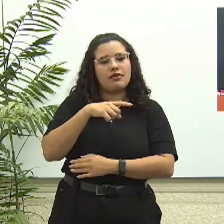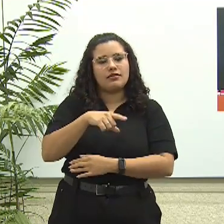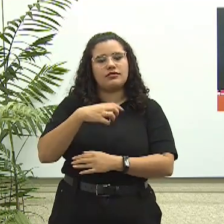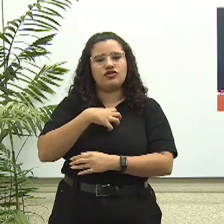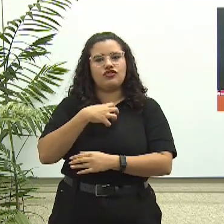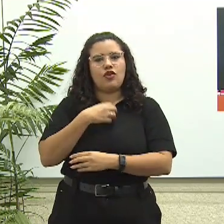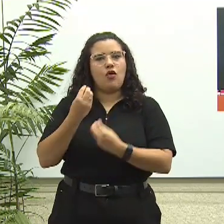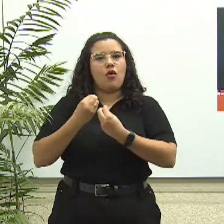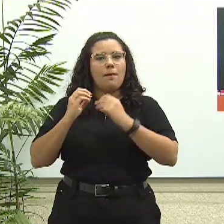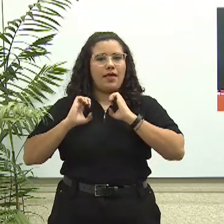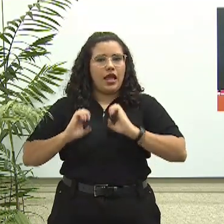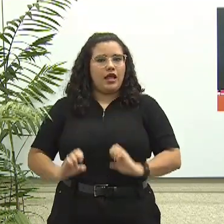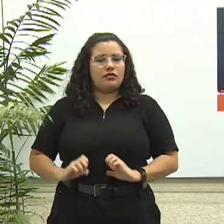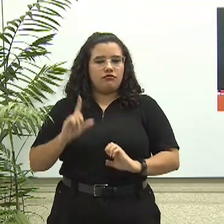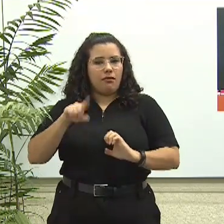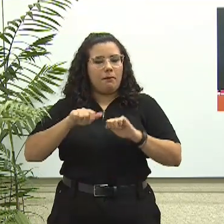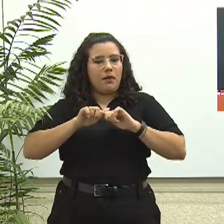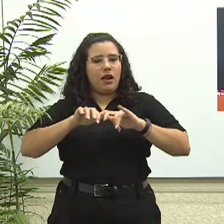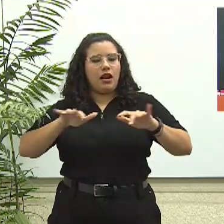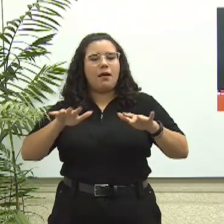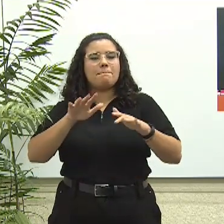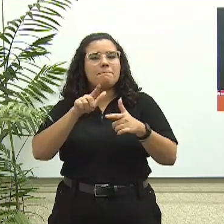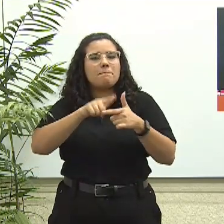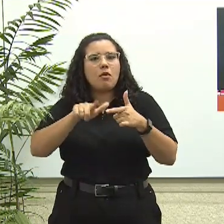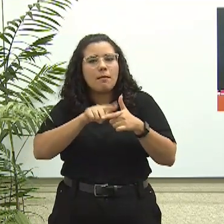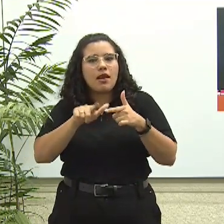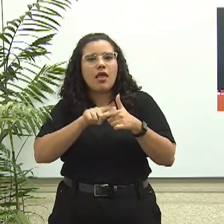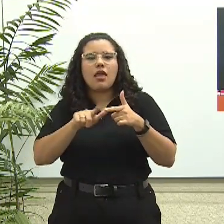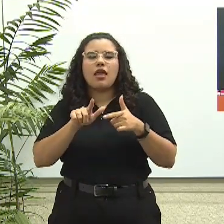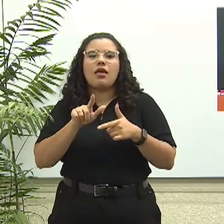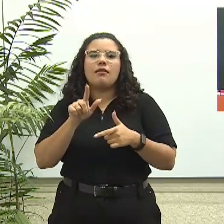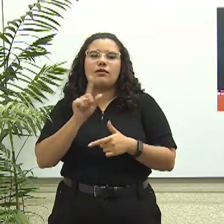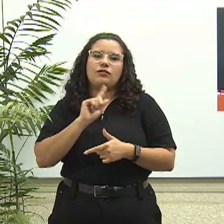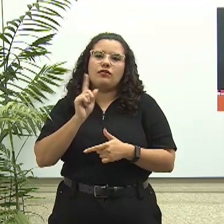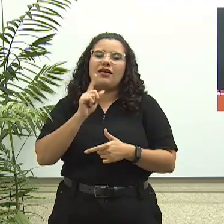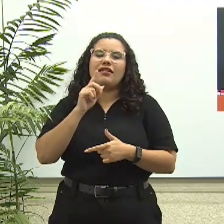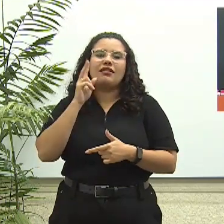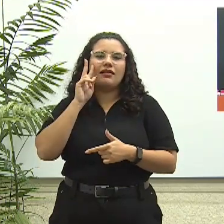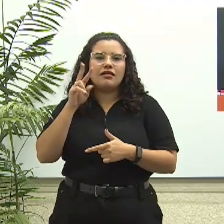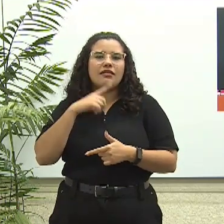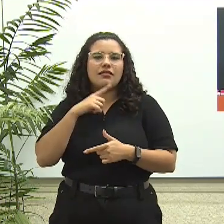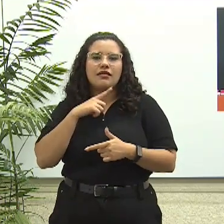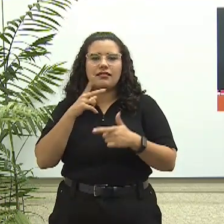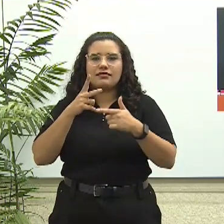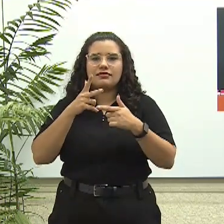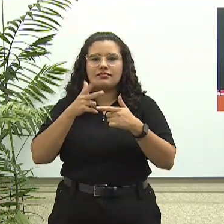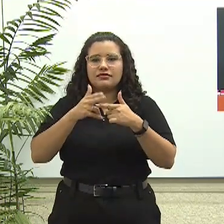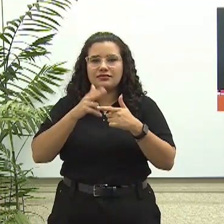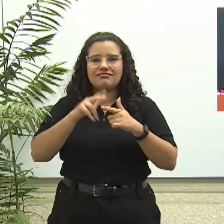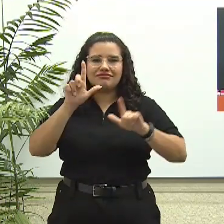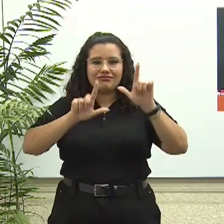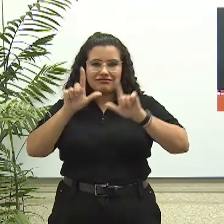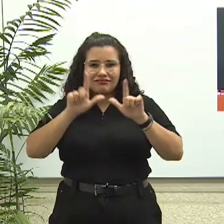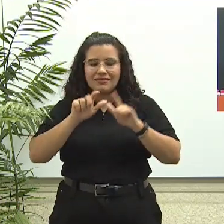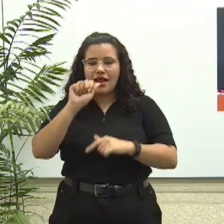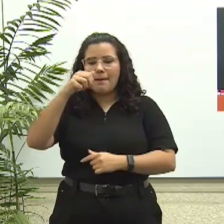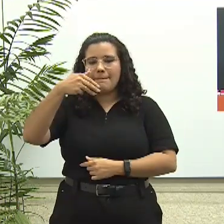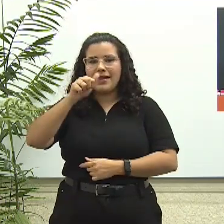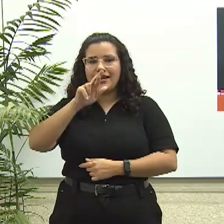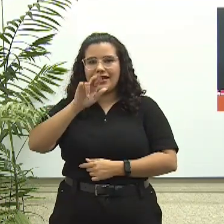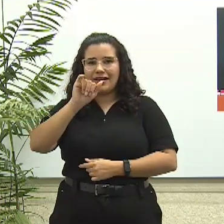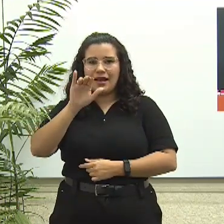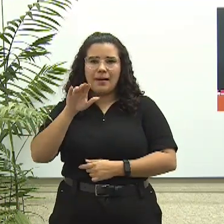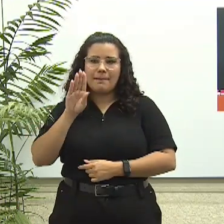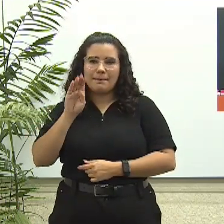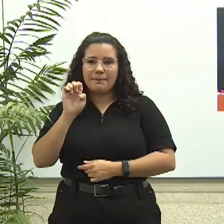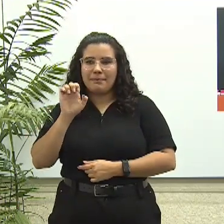né e é e é o ponto que acabou perpassando tudo o problema não é e tem tem uma cena daquela daquele daquela animação American Dead que eu não